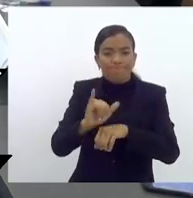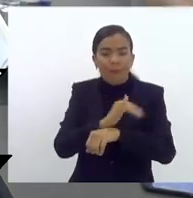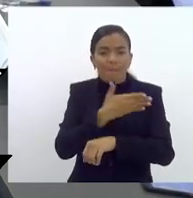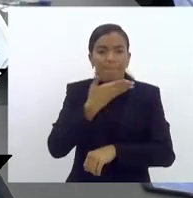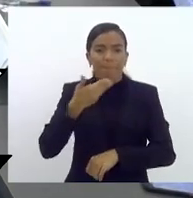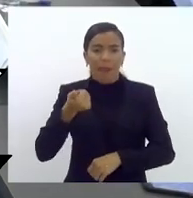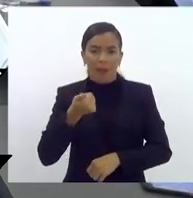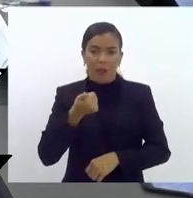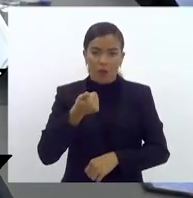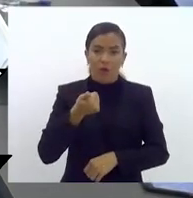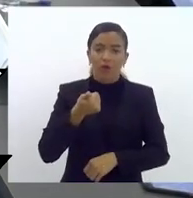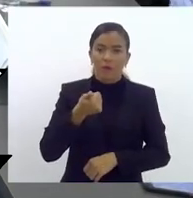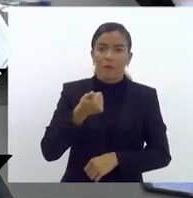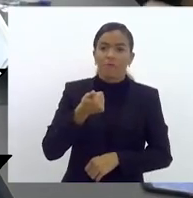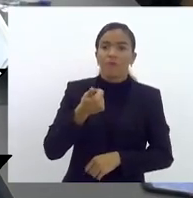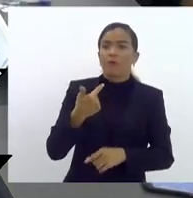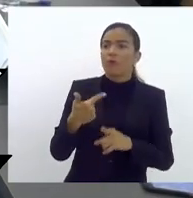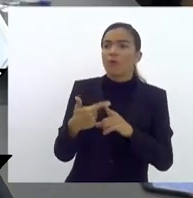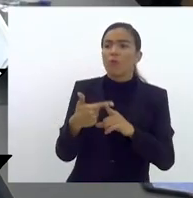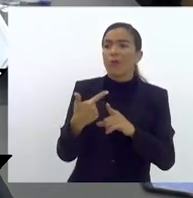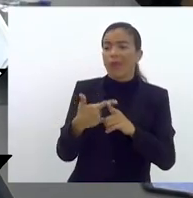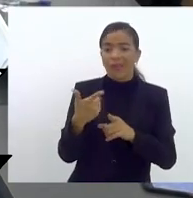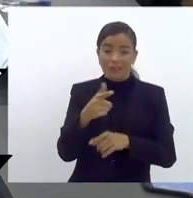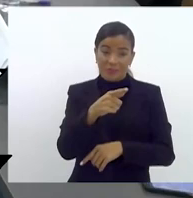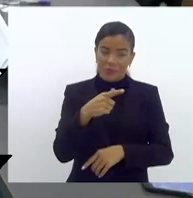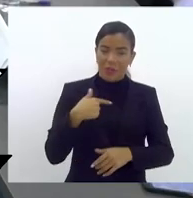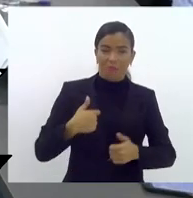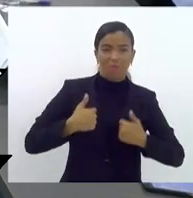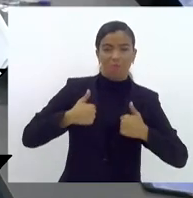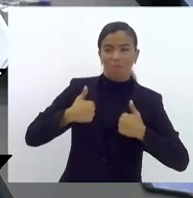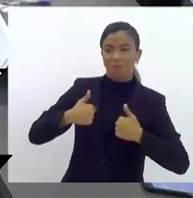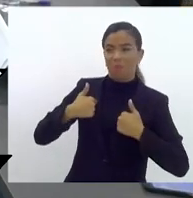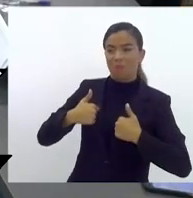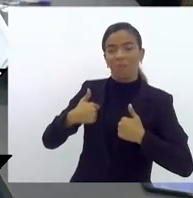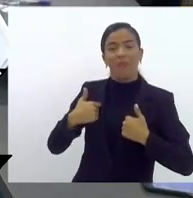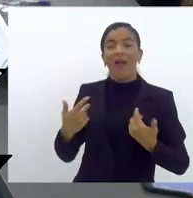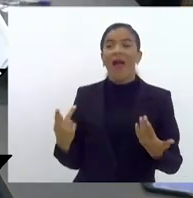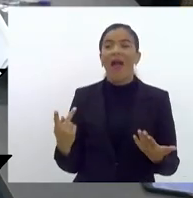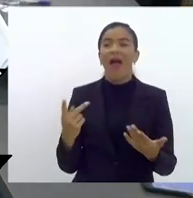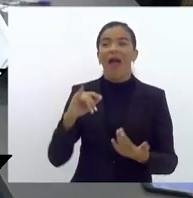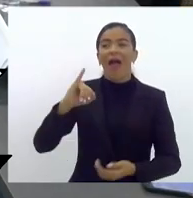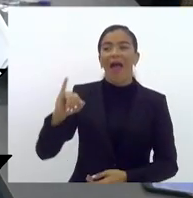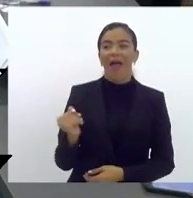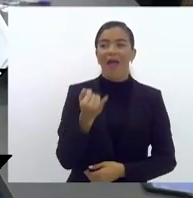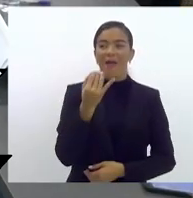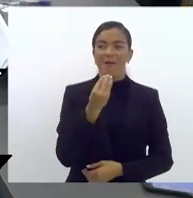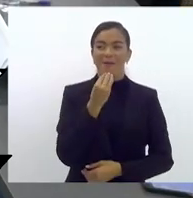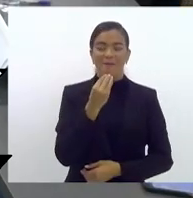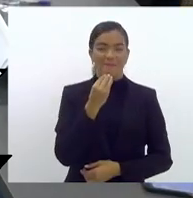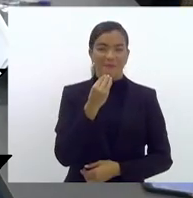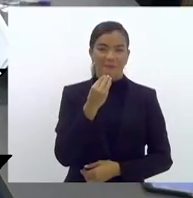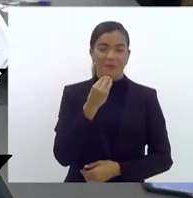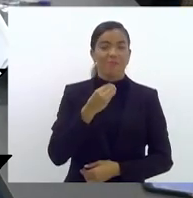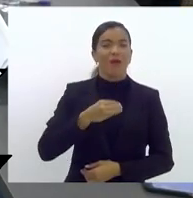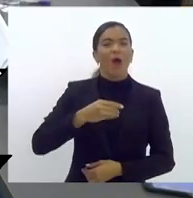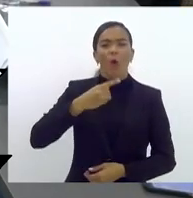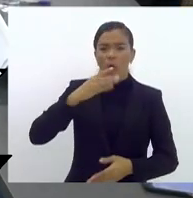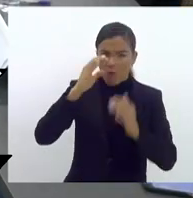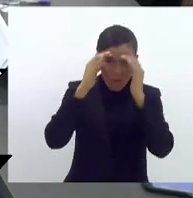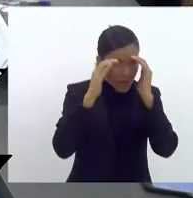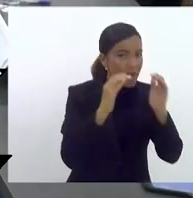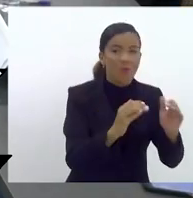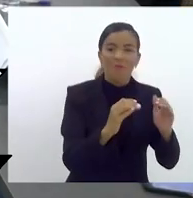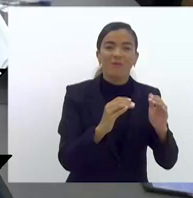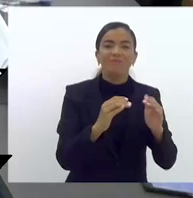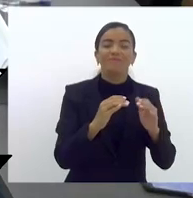tornar com essa bola toda aproveita para fazer a me ajudar no compra-se da outra Lady